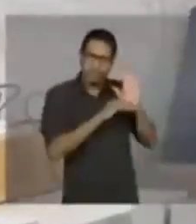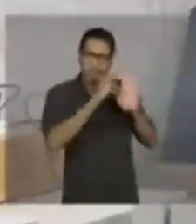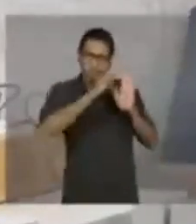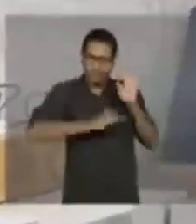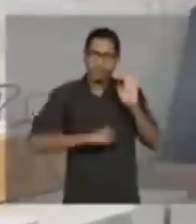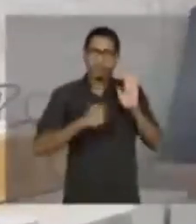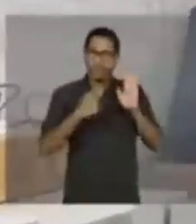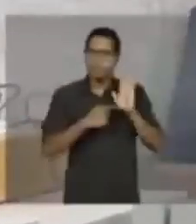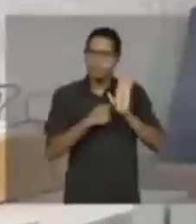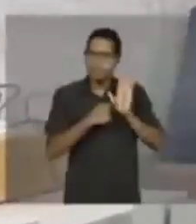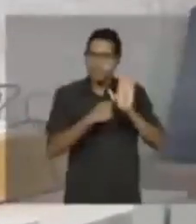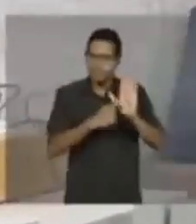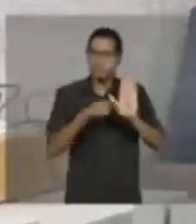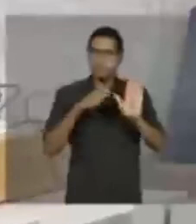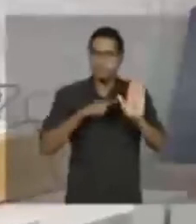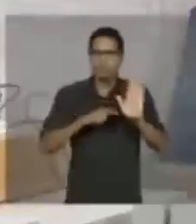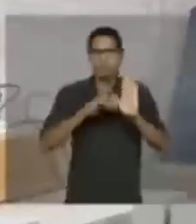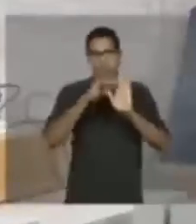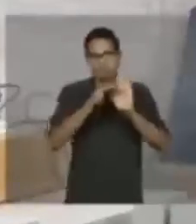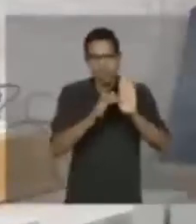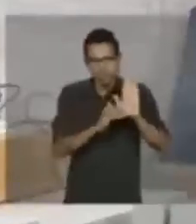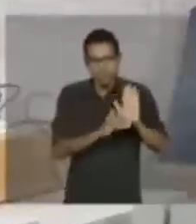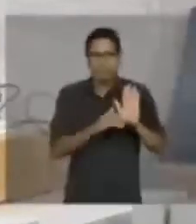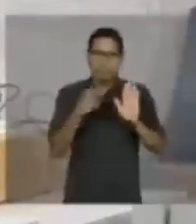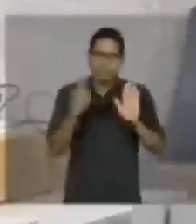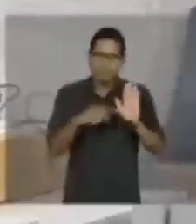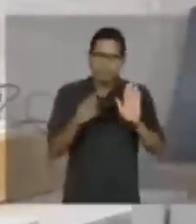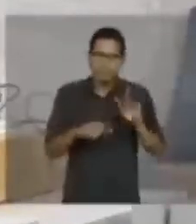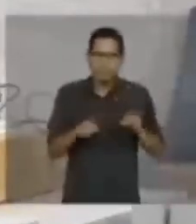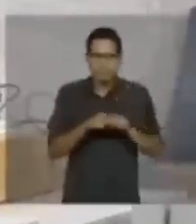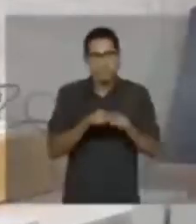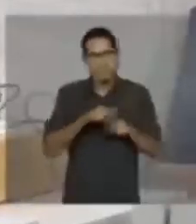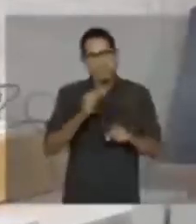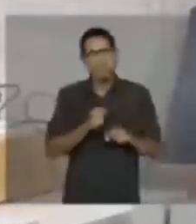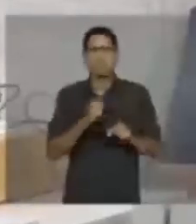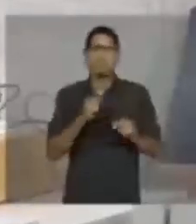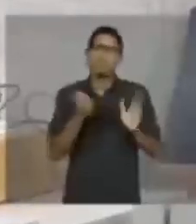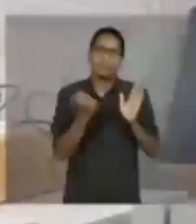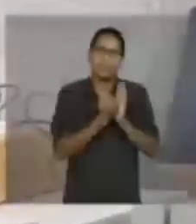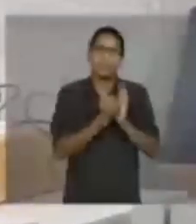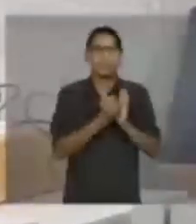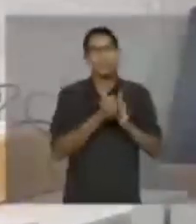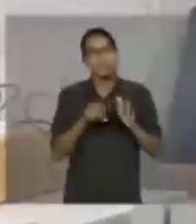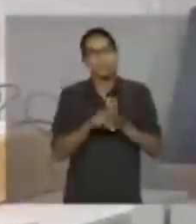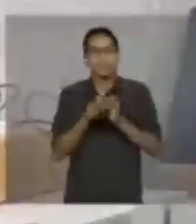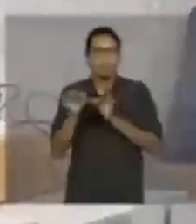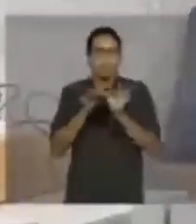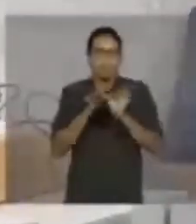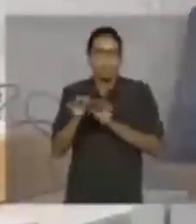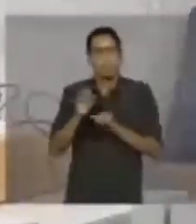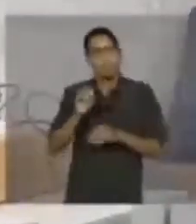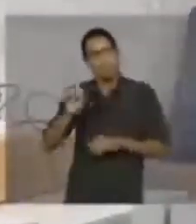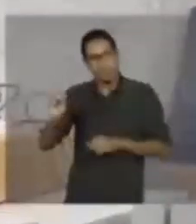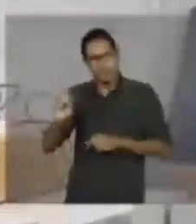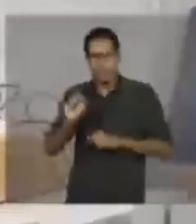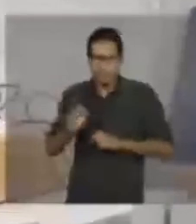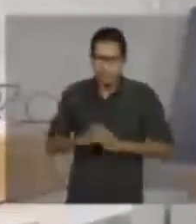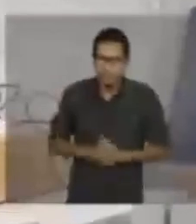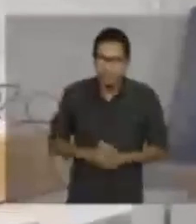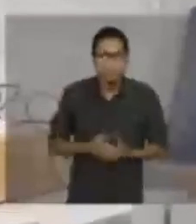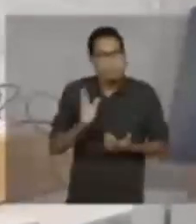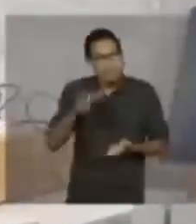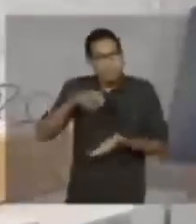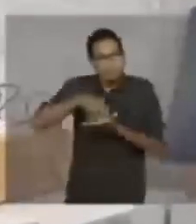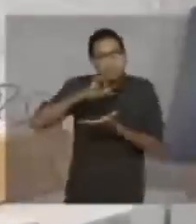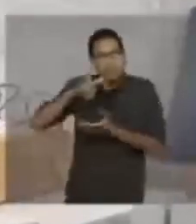serem apresentados dentro dos termos do MIROSC, o Marco Regulatório das Organizações da Sociedade Civil. As entidades já podem